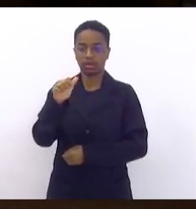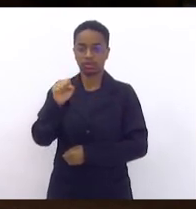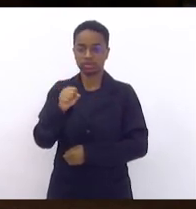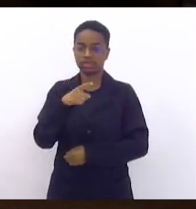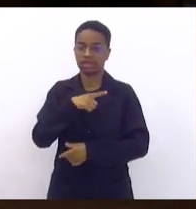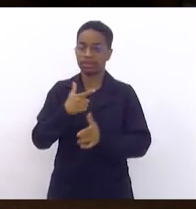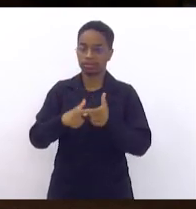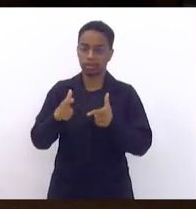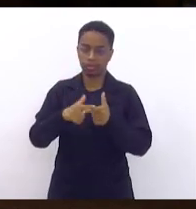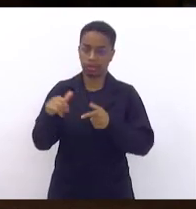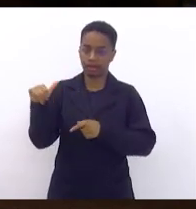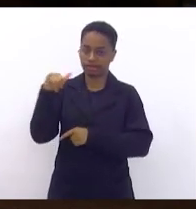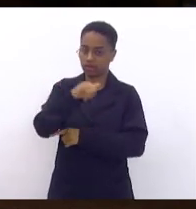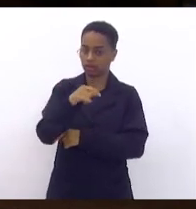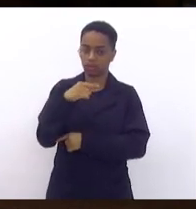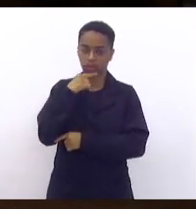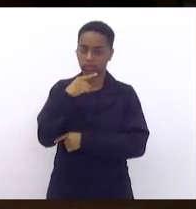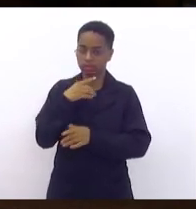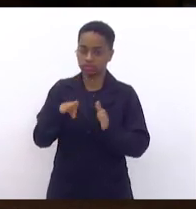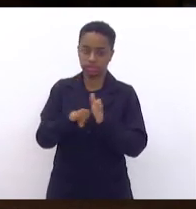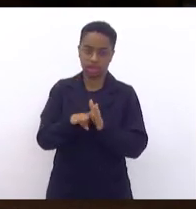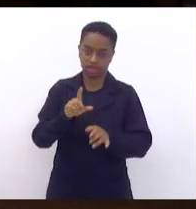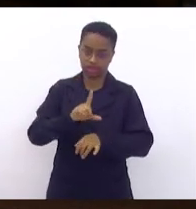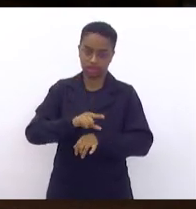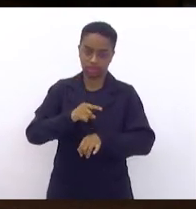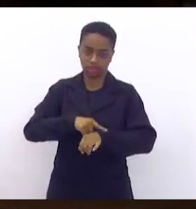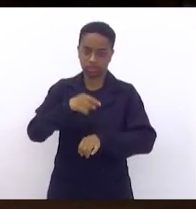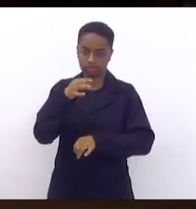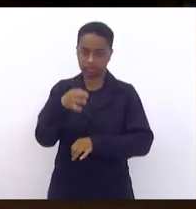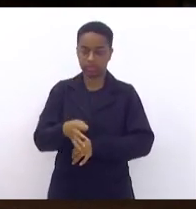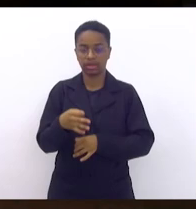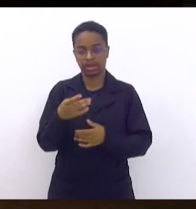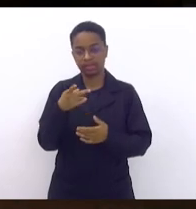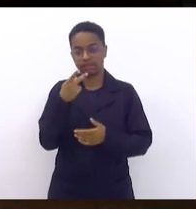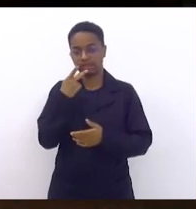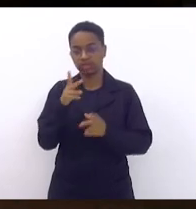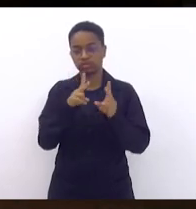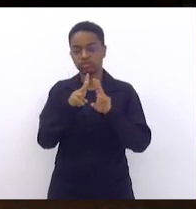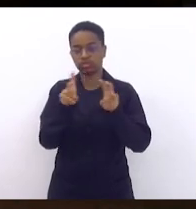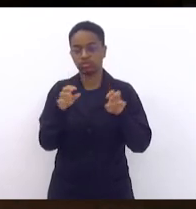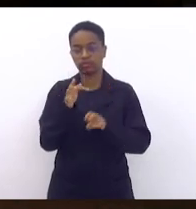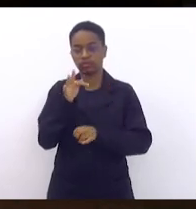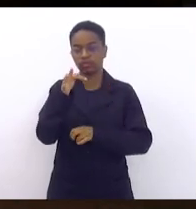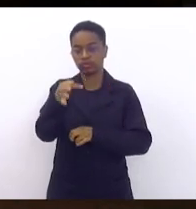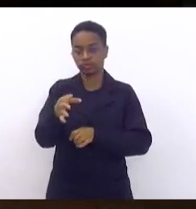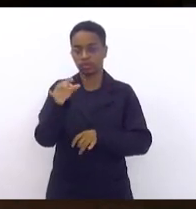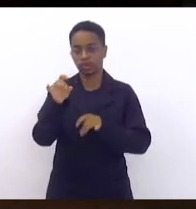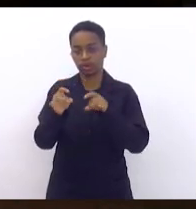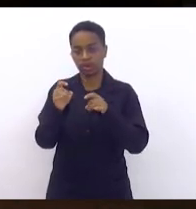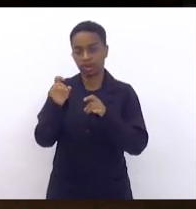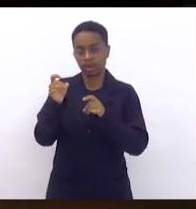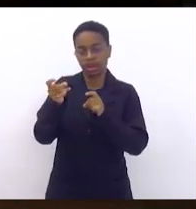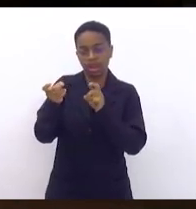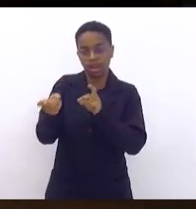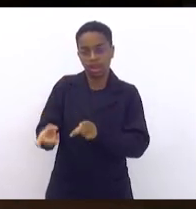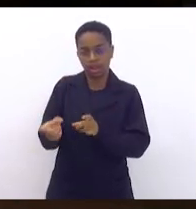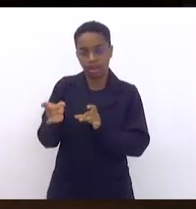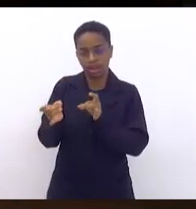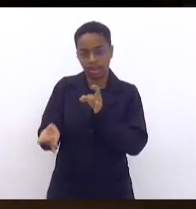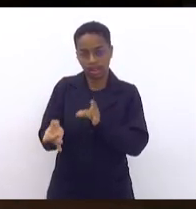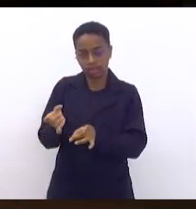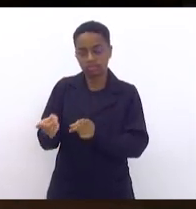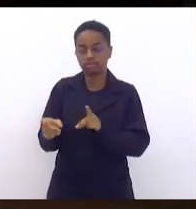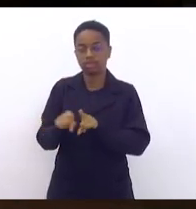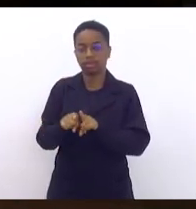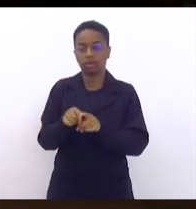com o voo não conseguiu chegar a tempo ele iria falar sobre o futuro dos resíduos e a perspectiva do acordo Global do Plástico e